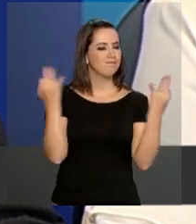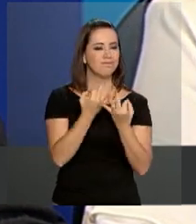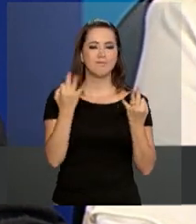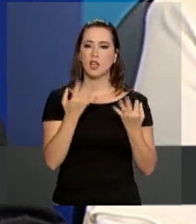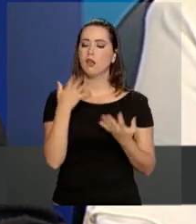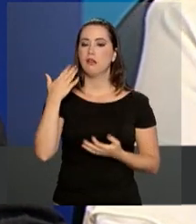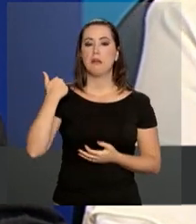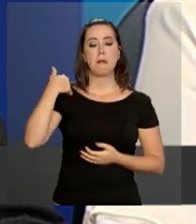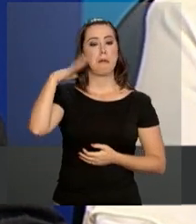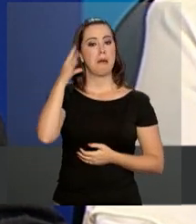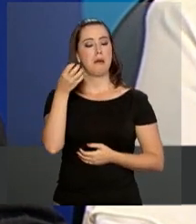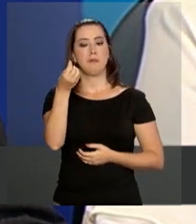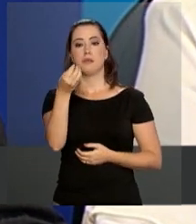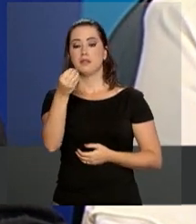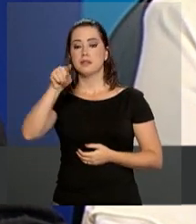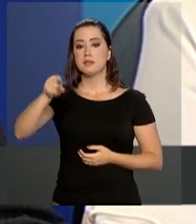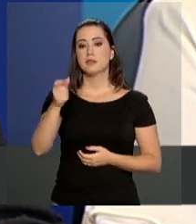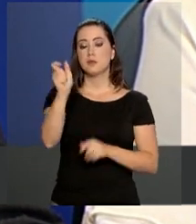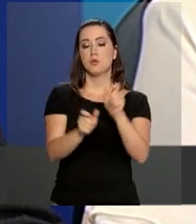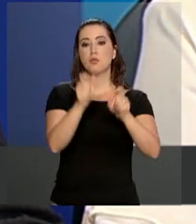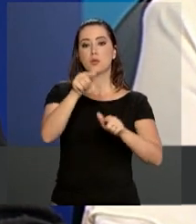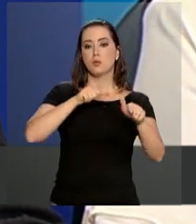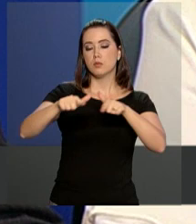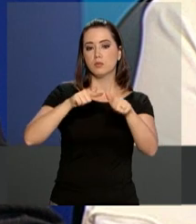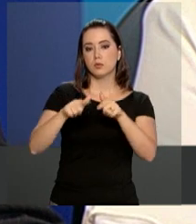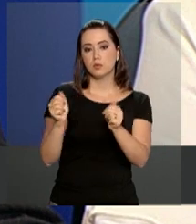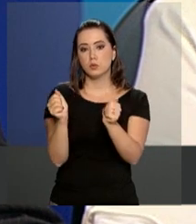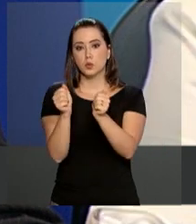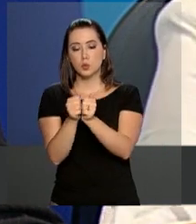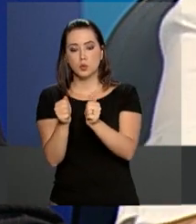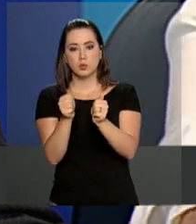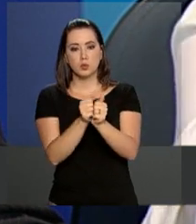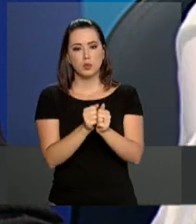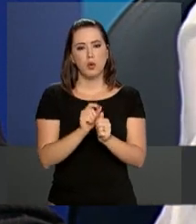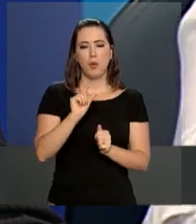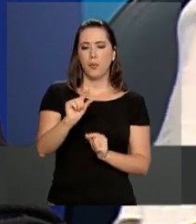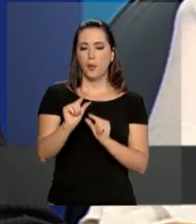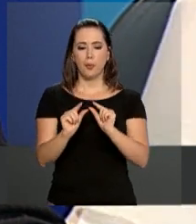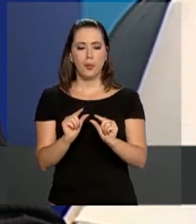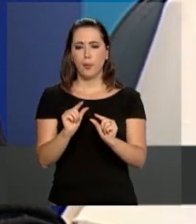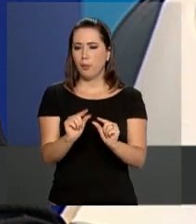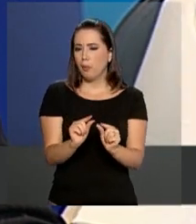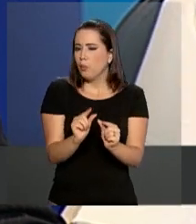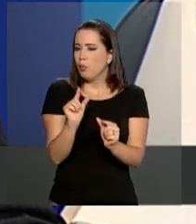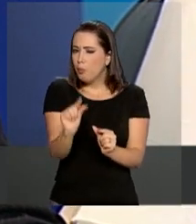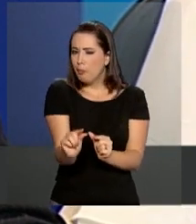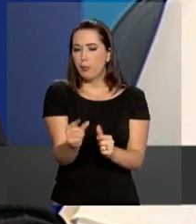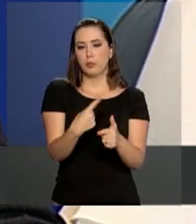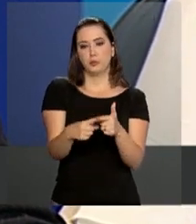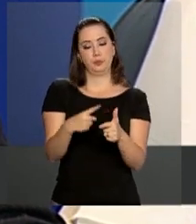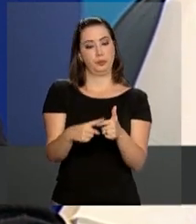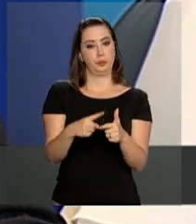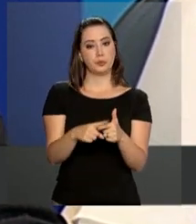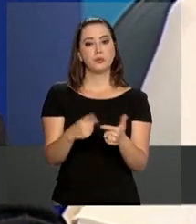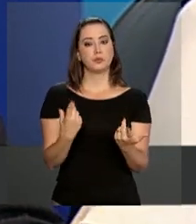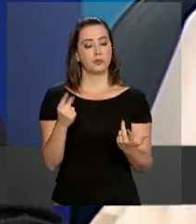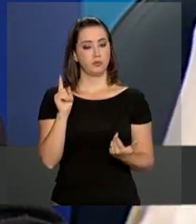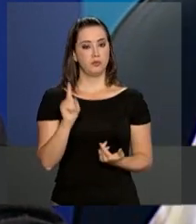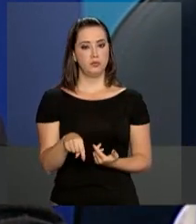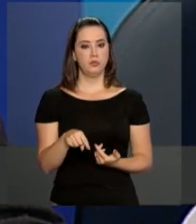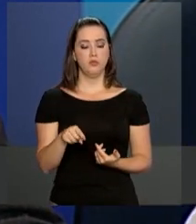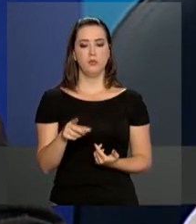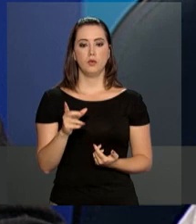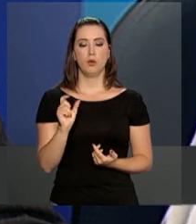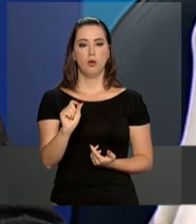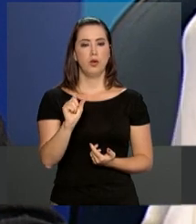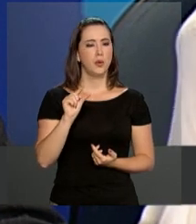600 mil pessoas envolvidas pouquíssimas ocorrências é o menor a